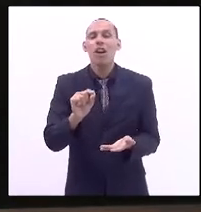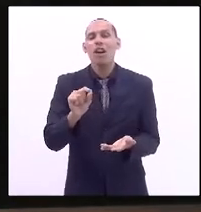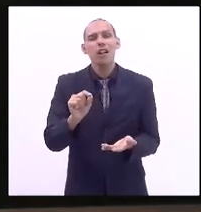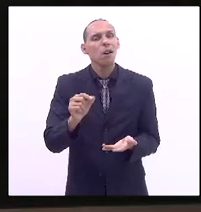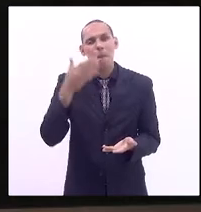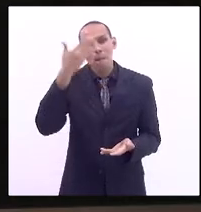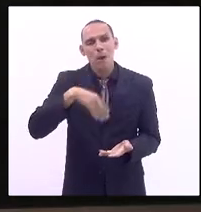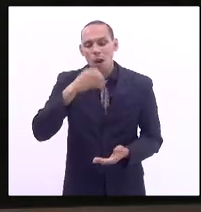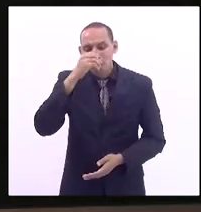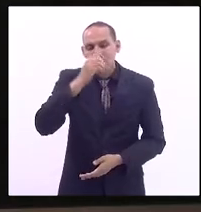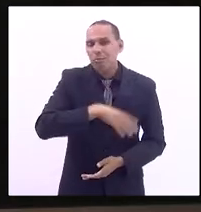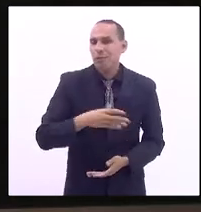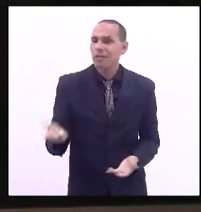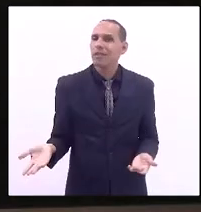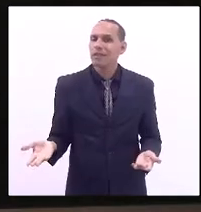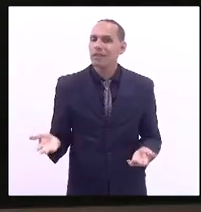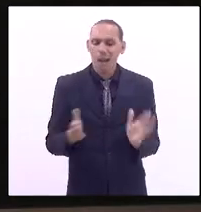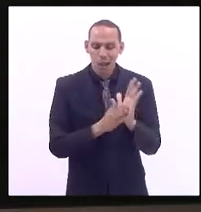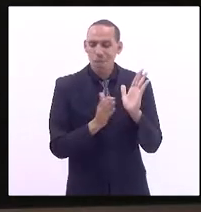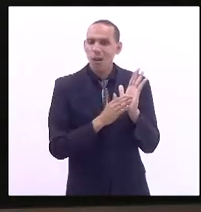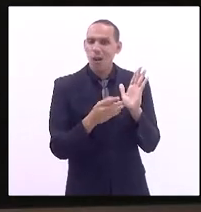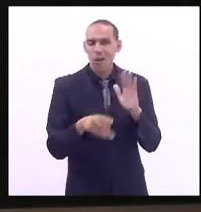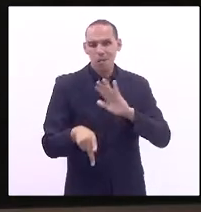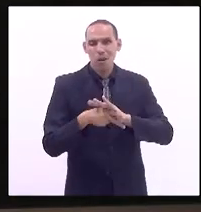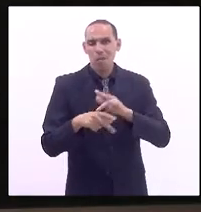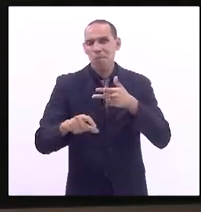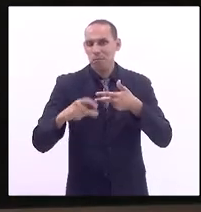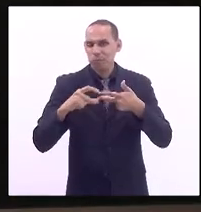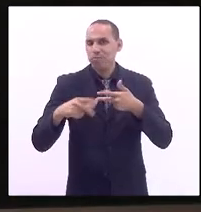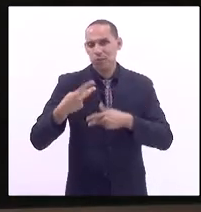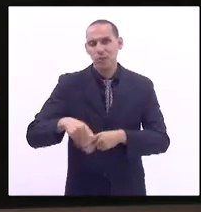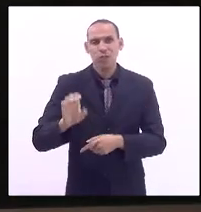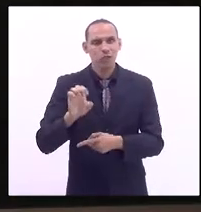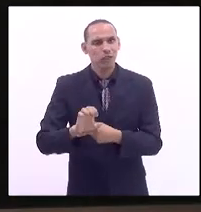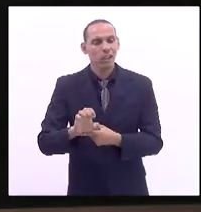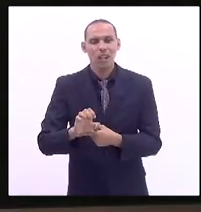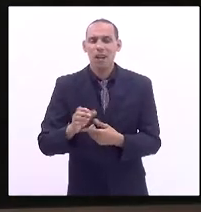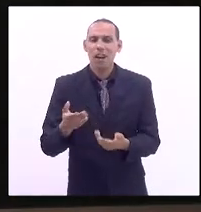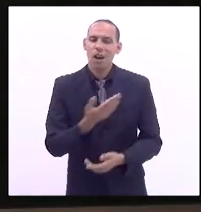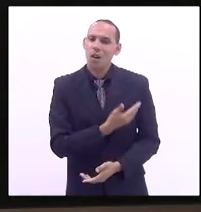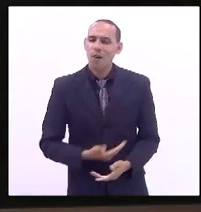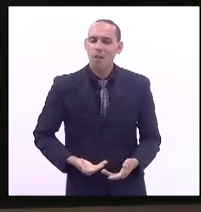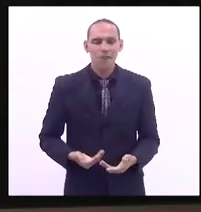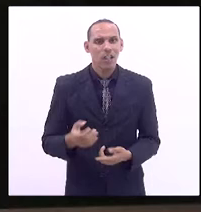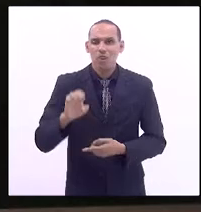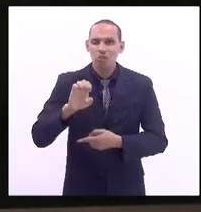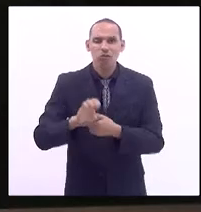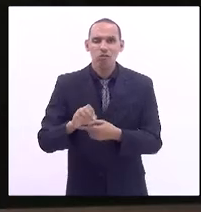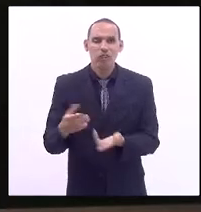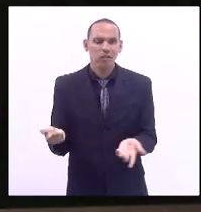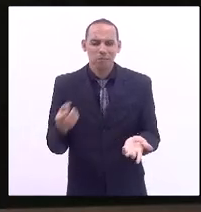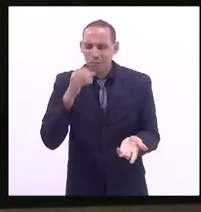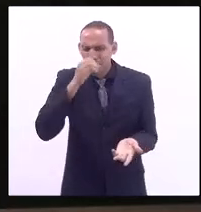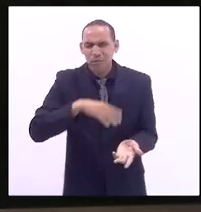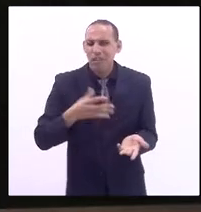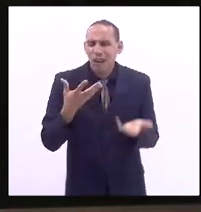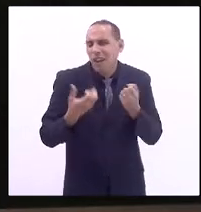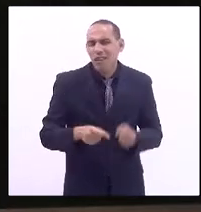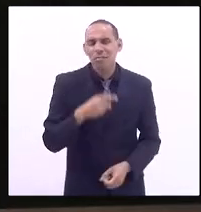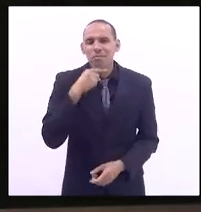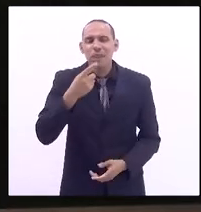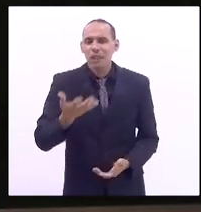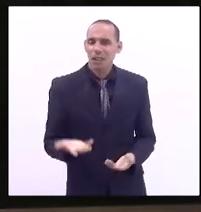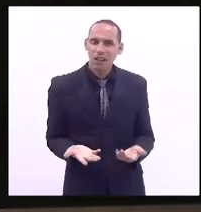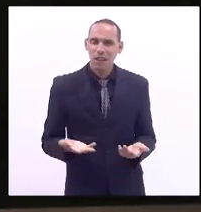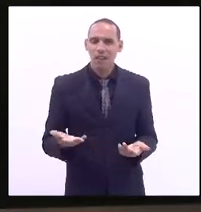essa proposição feita pelo executivo Estadual pelo governo do estado é inadmissível